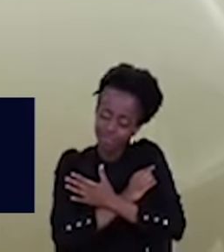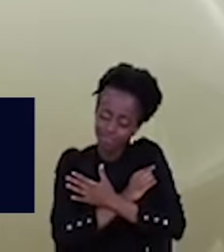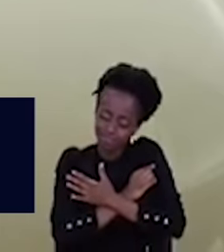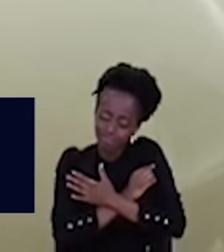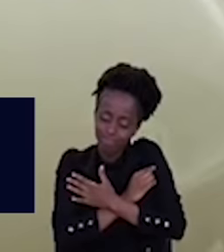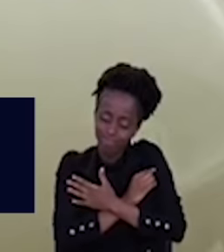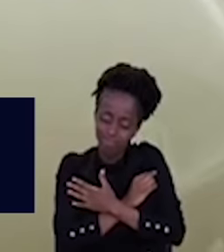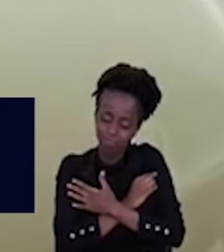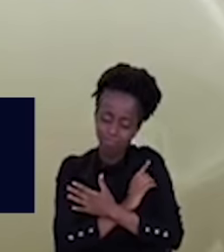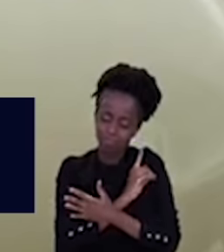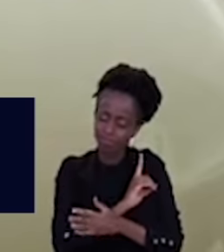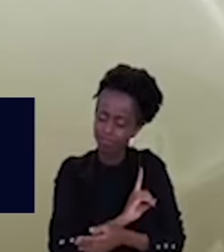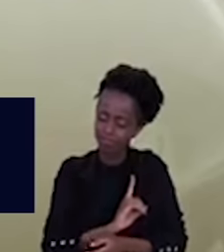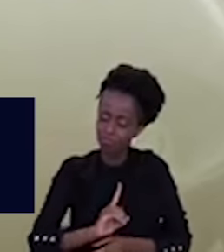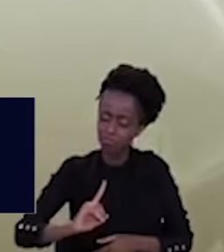Abraça-me.